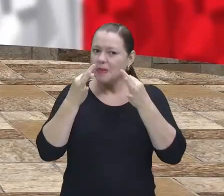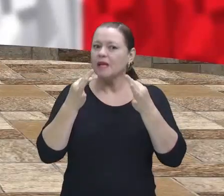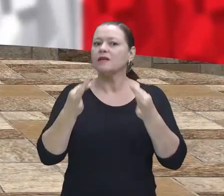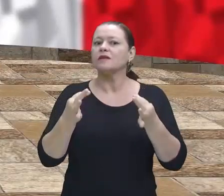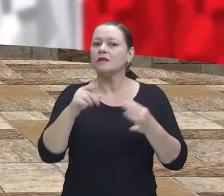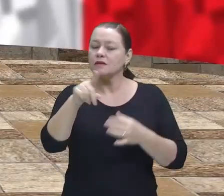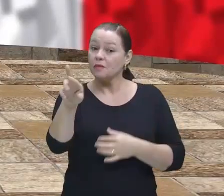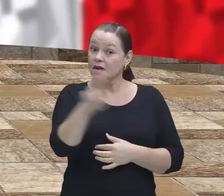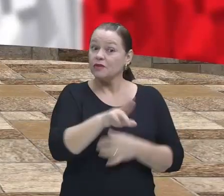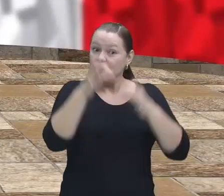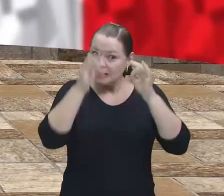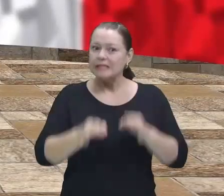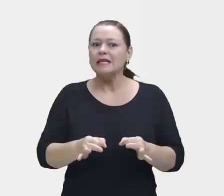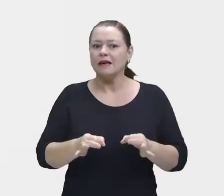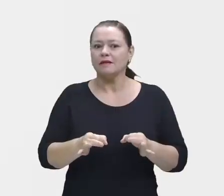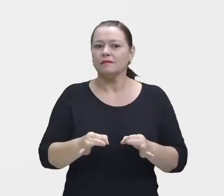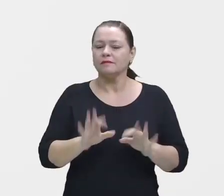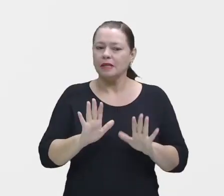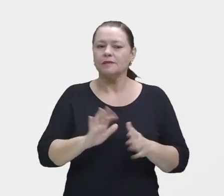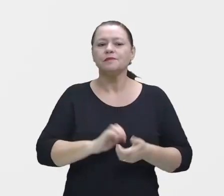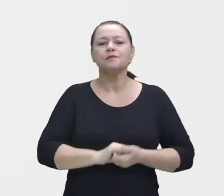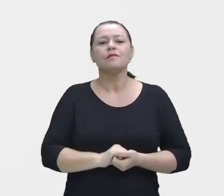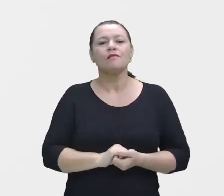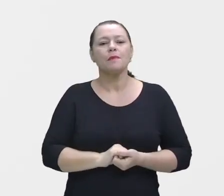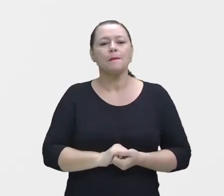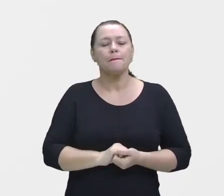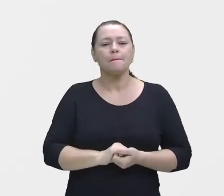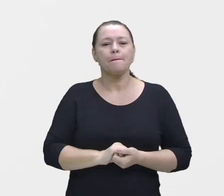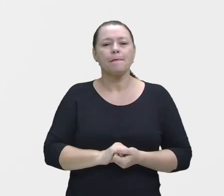você acertar a questão, hein? Vambora.